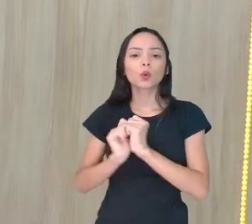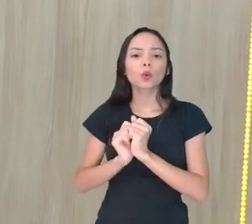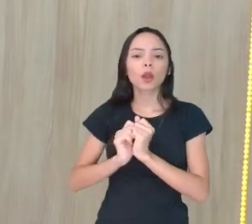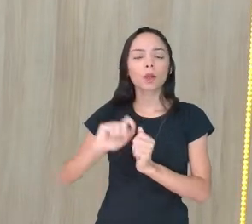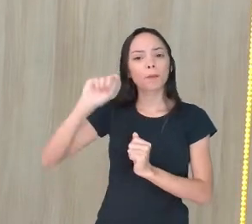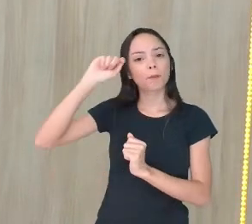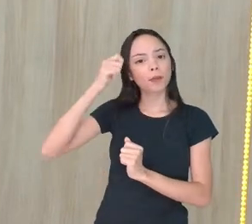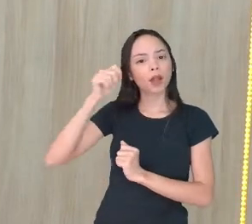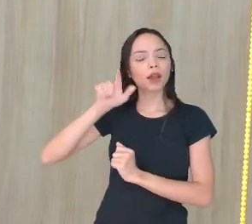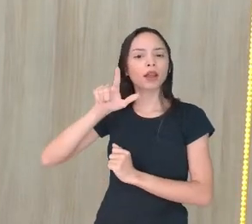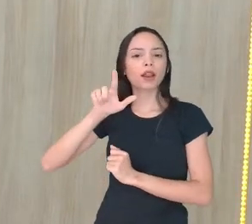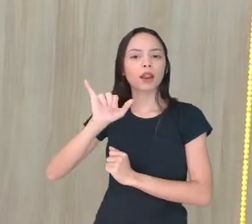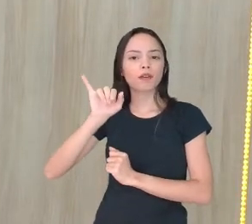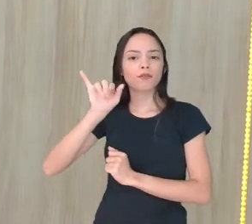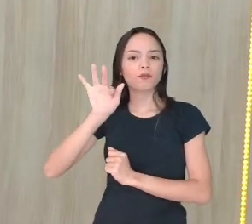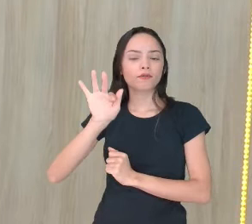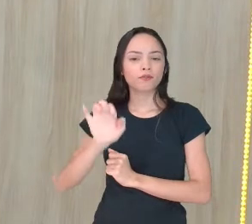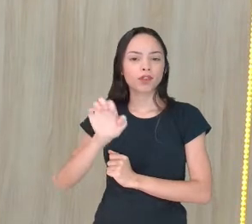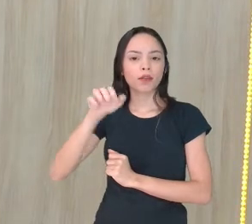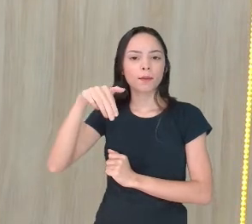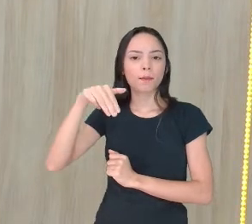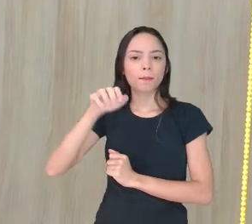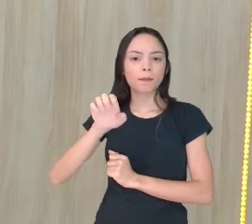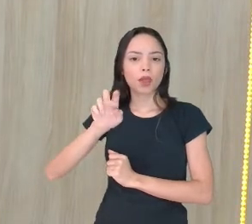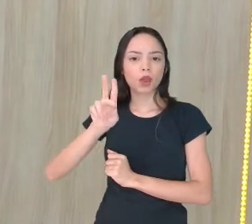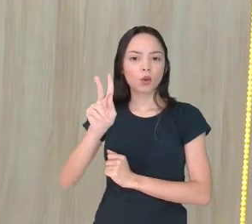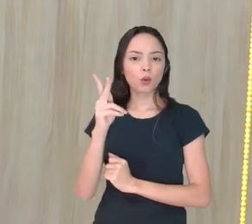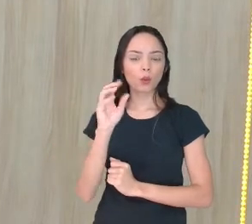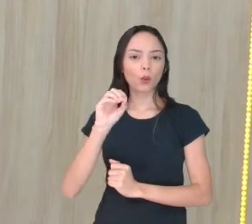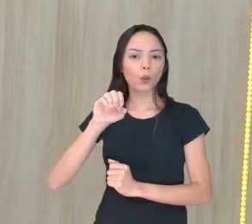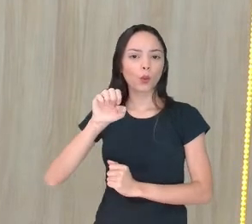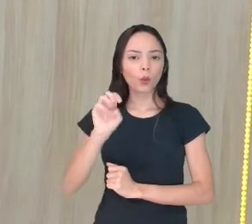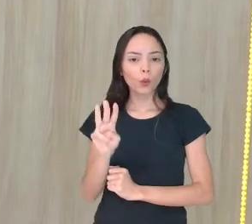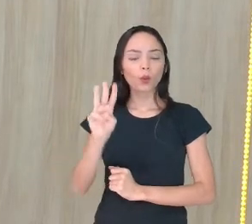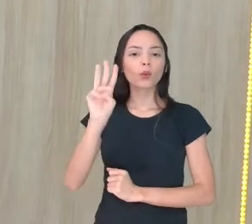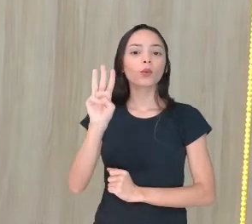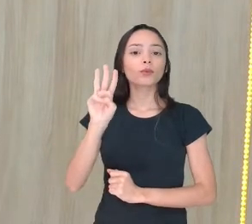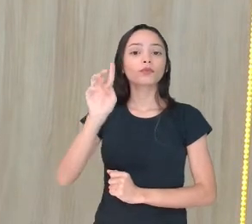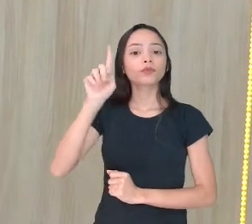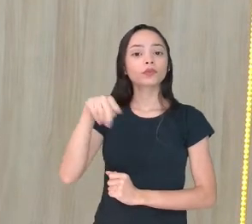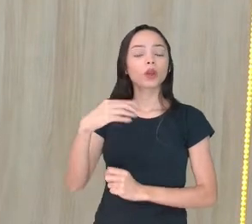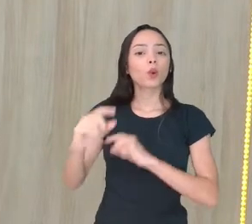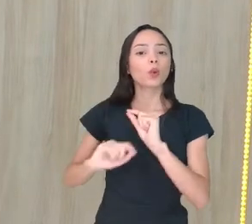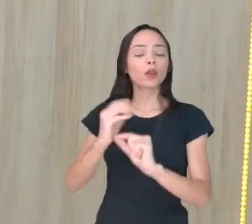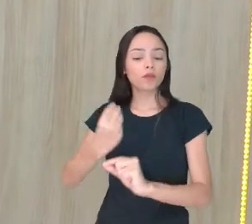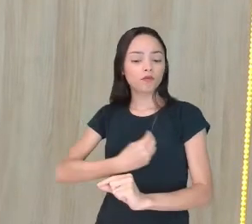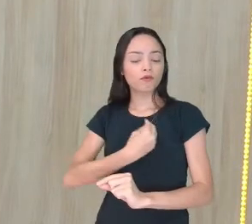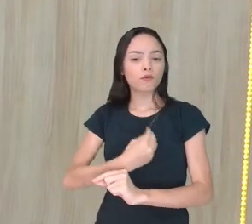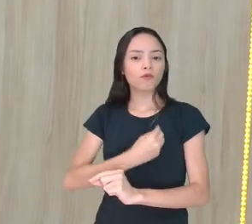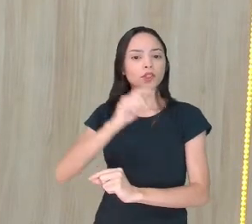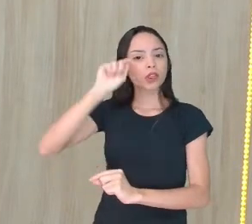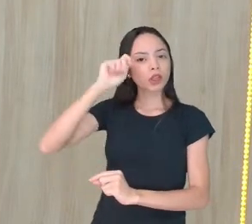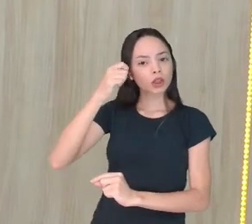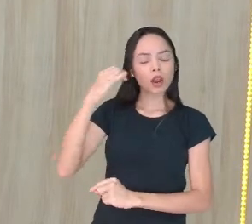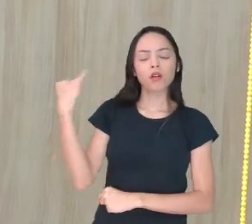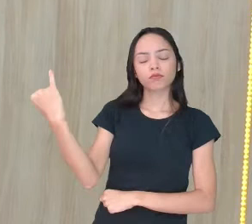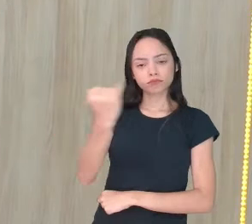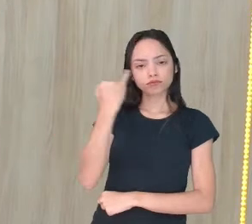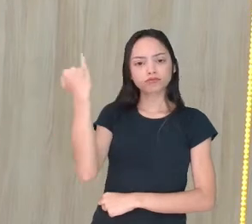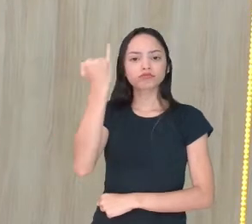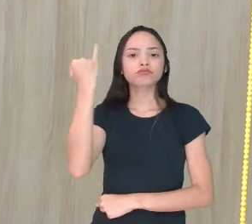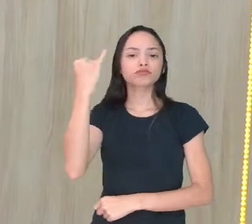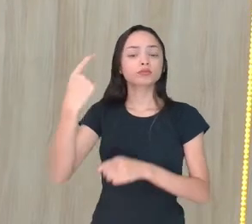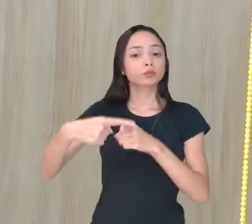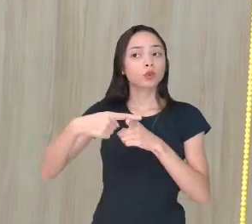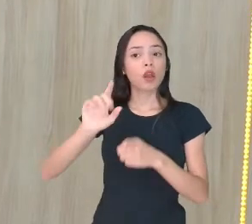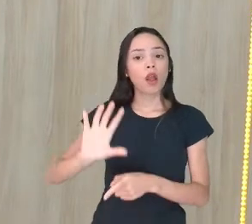Matter, que o Vidas Negras, né, importam, em decorrência, né, de um episódio que